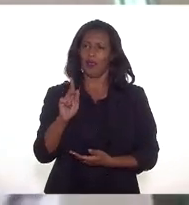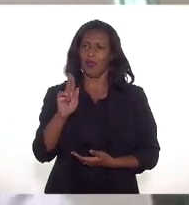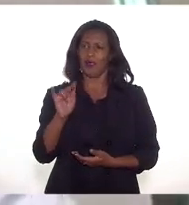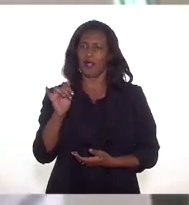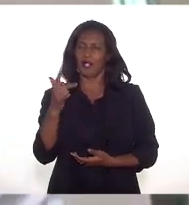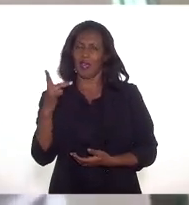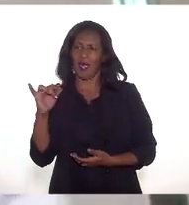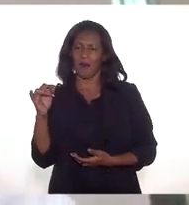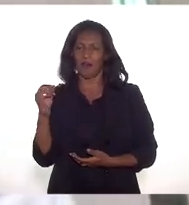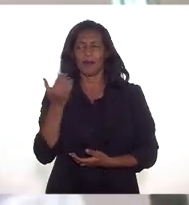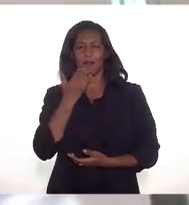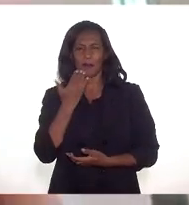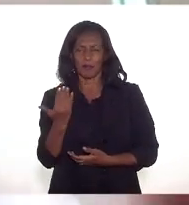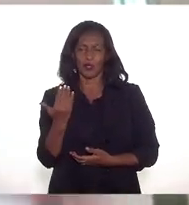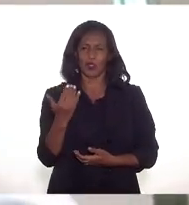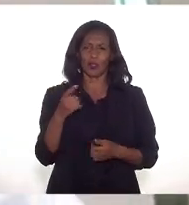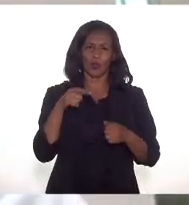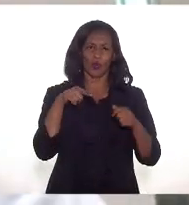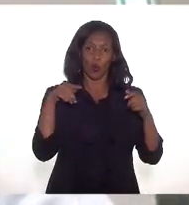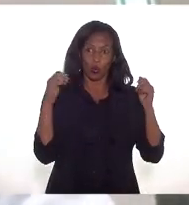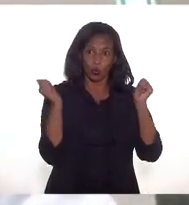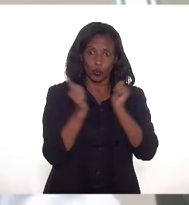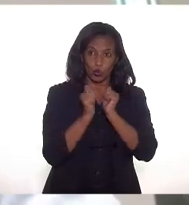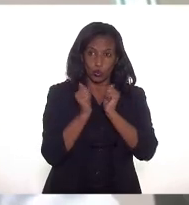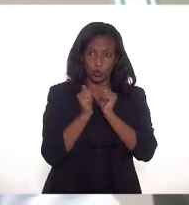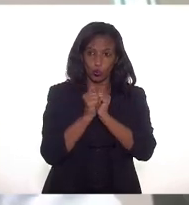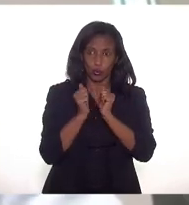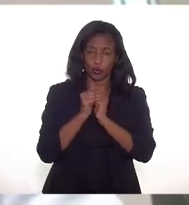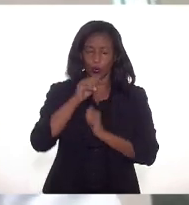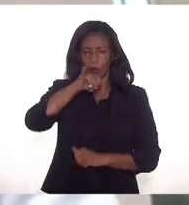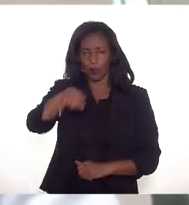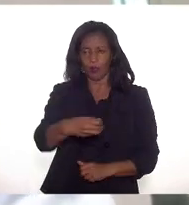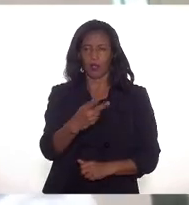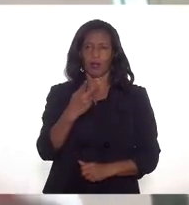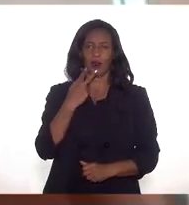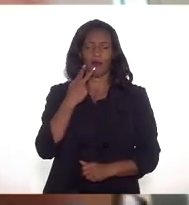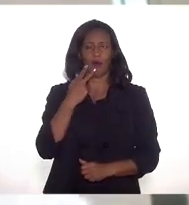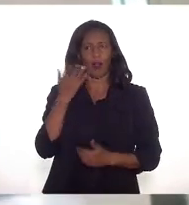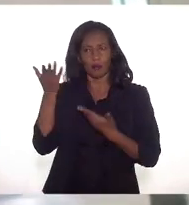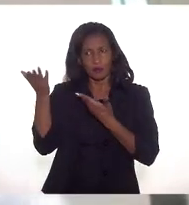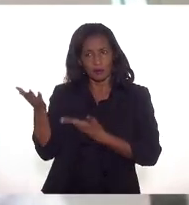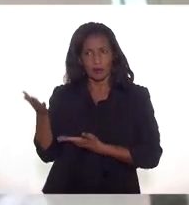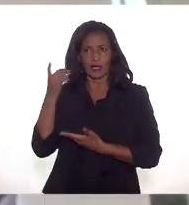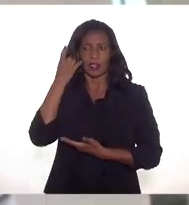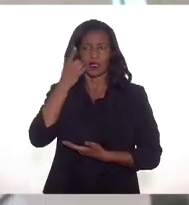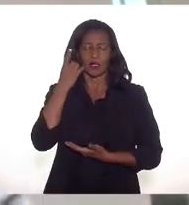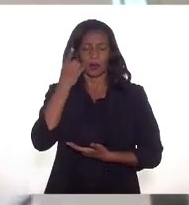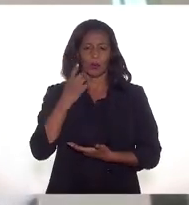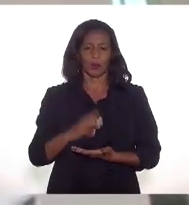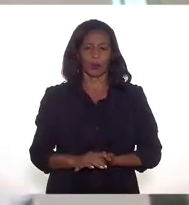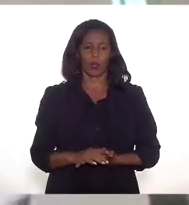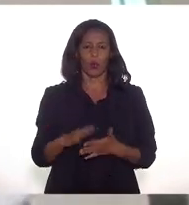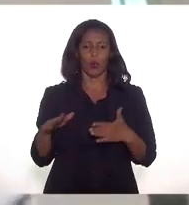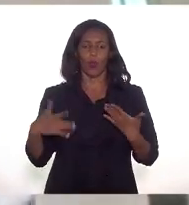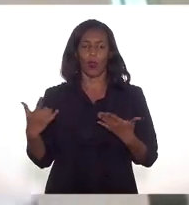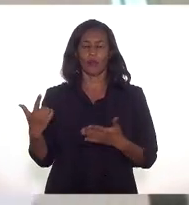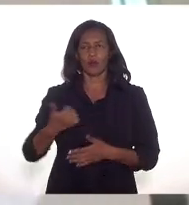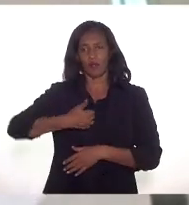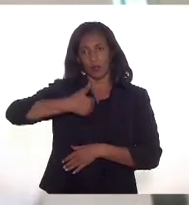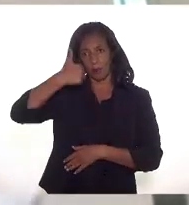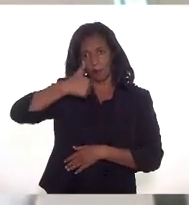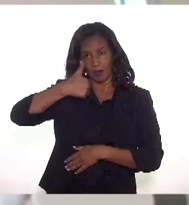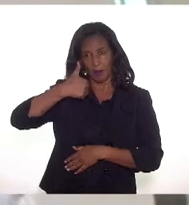E, óbvio, porque o grosso do nosso RP, e aí, aproveitando a fala da senhora, isso, quando se fez o primeiro plano, não